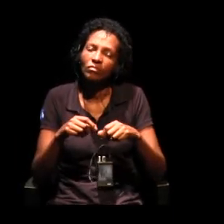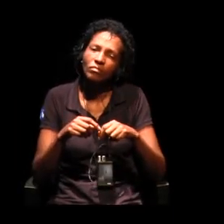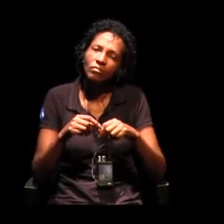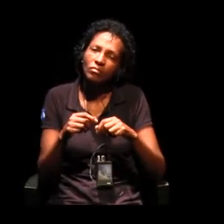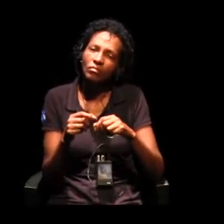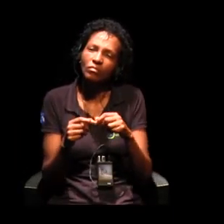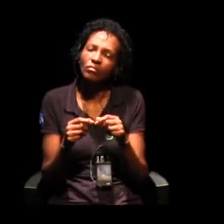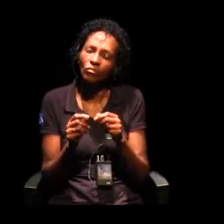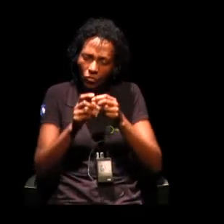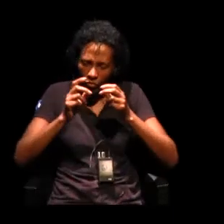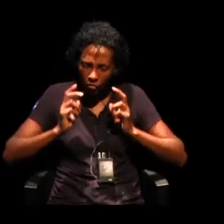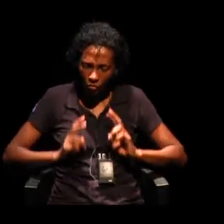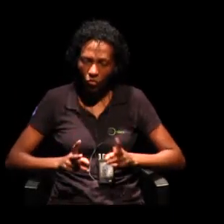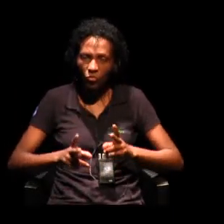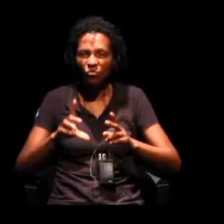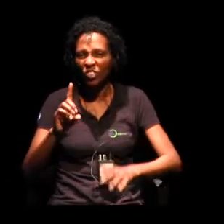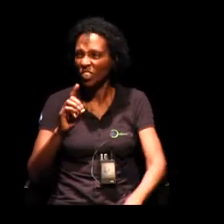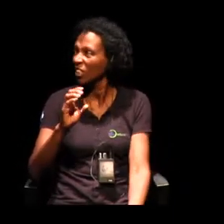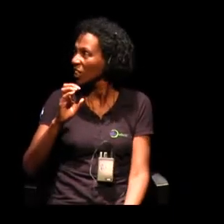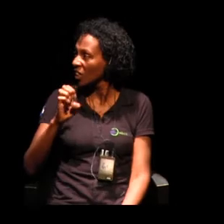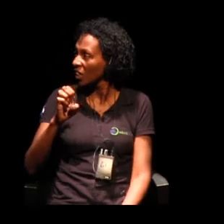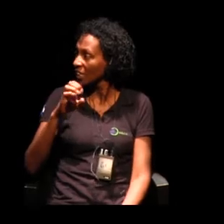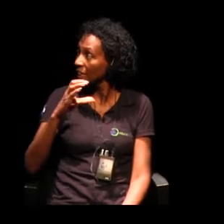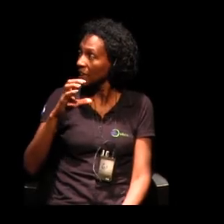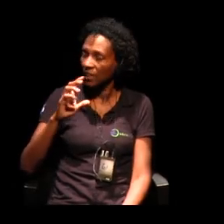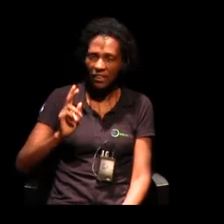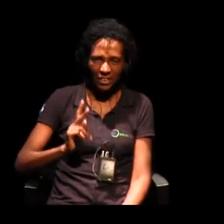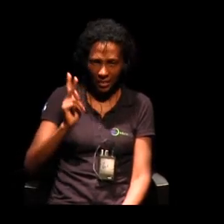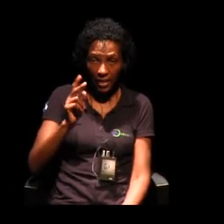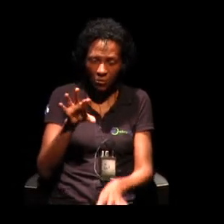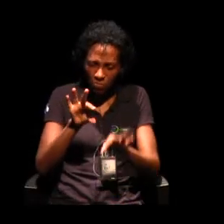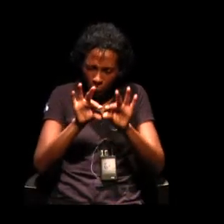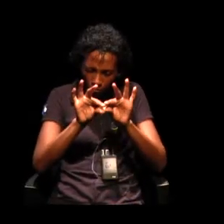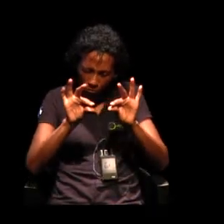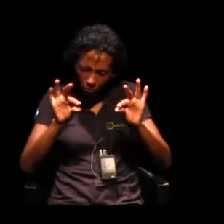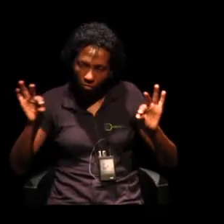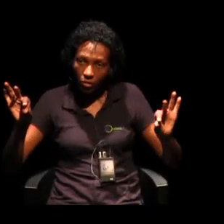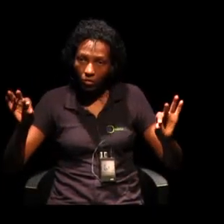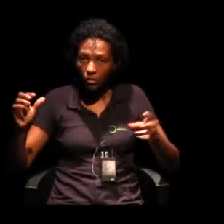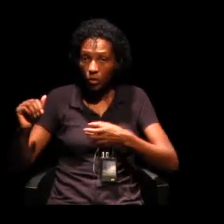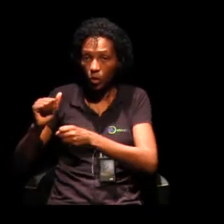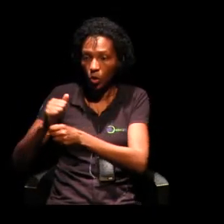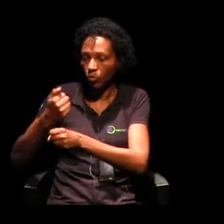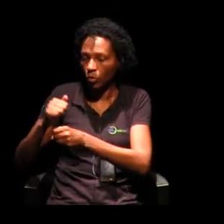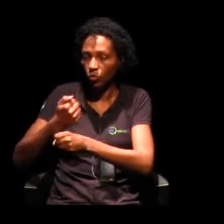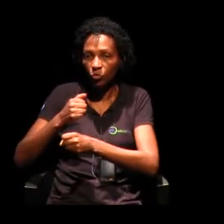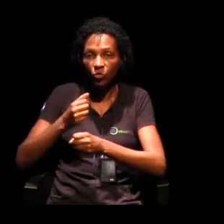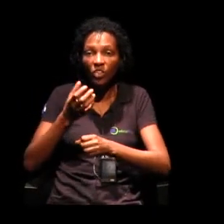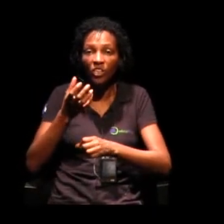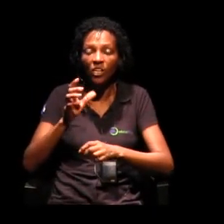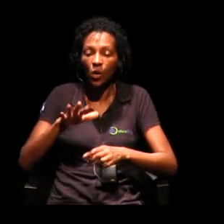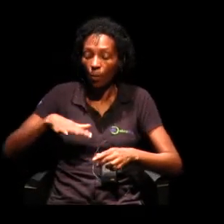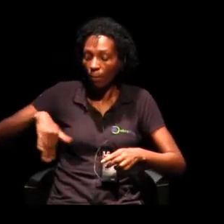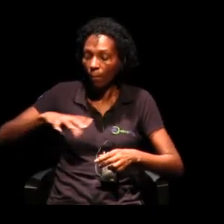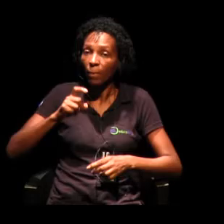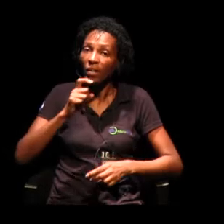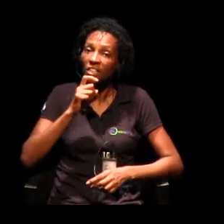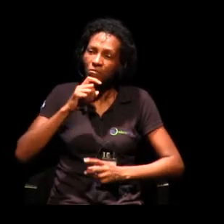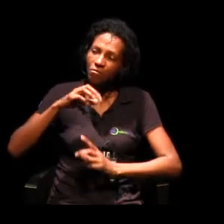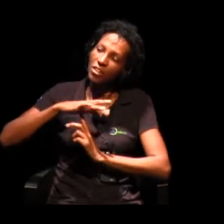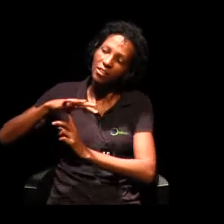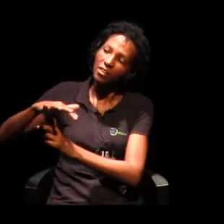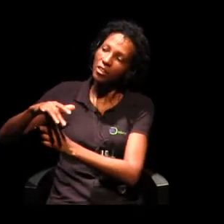nós precisamos, nesse sentido, manter os decks bastante finos para construir